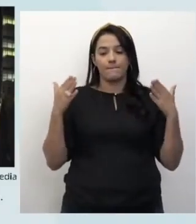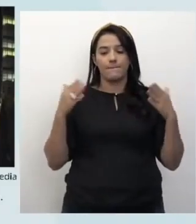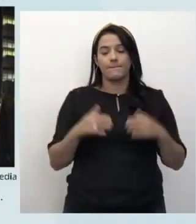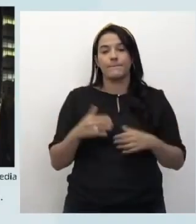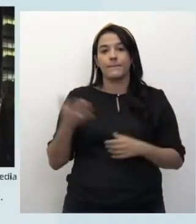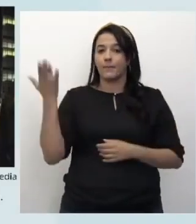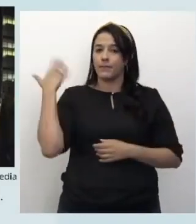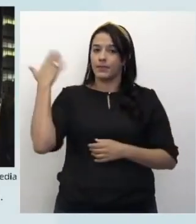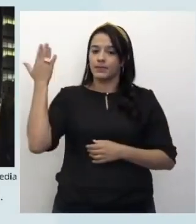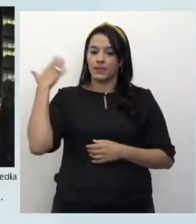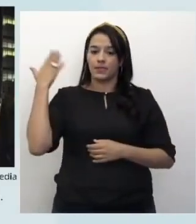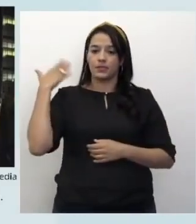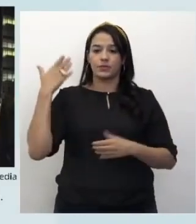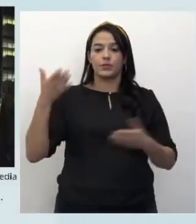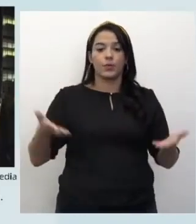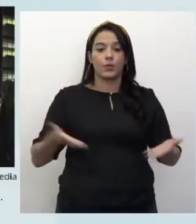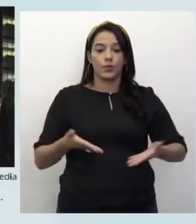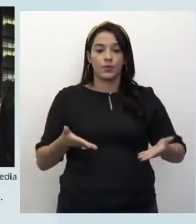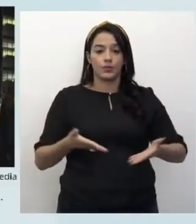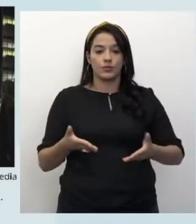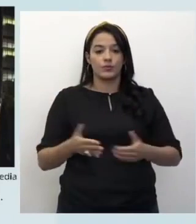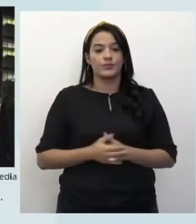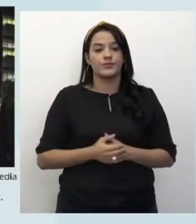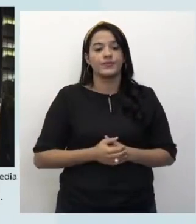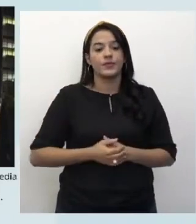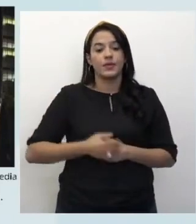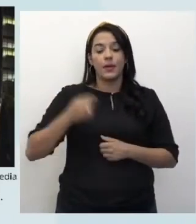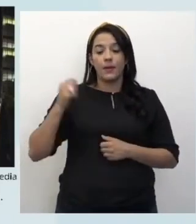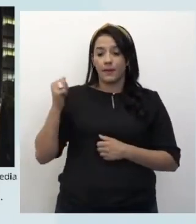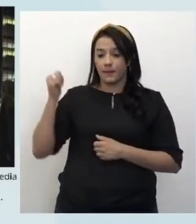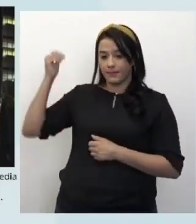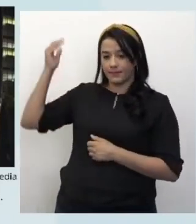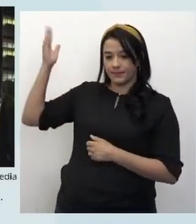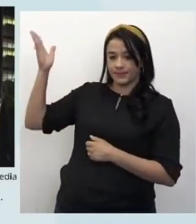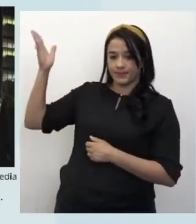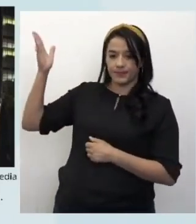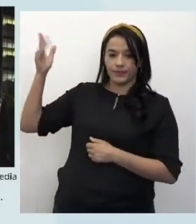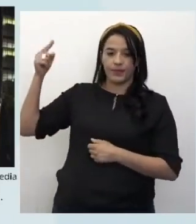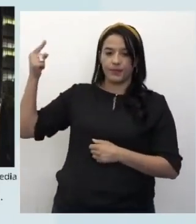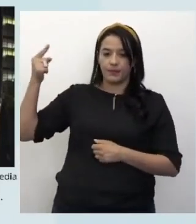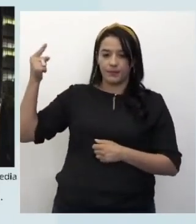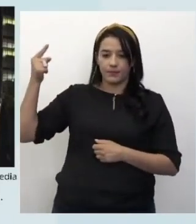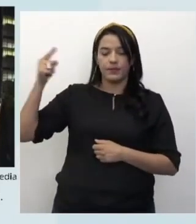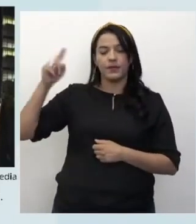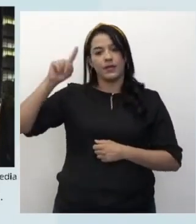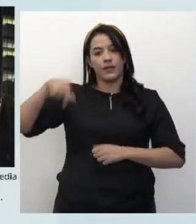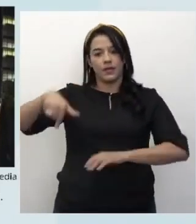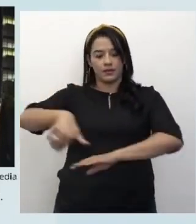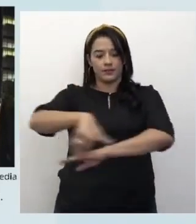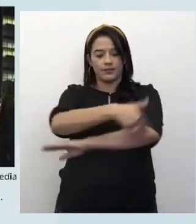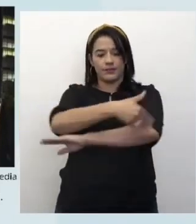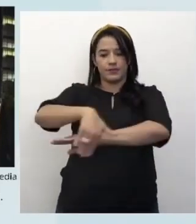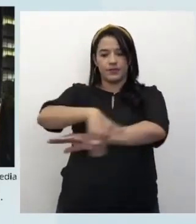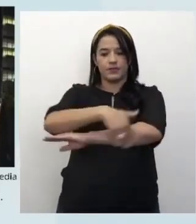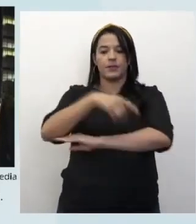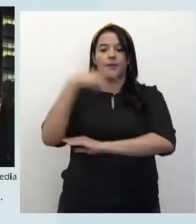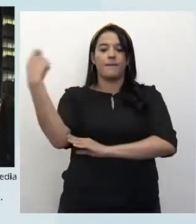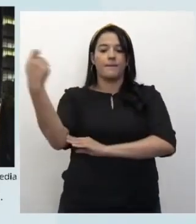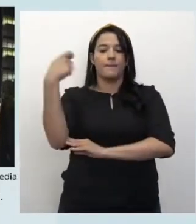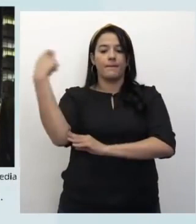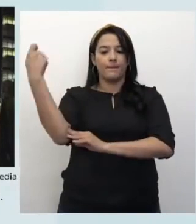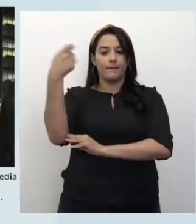do passado com o presente, né? Então a primeira aí que a gente está observando é a Avenida Paulista, né? Uma fotografia